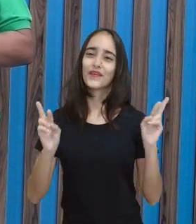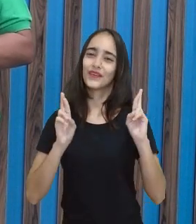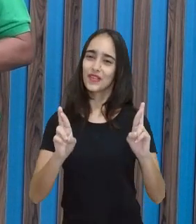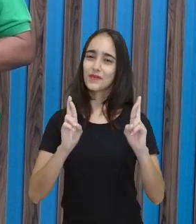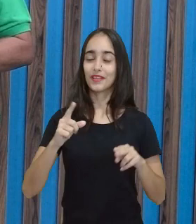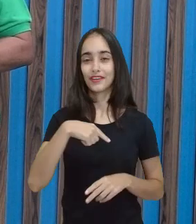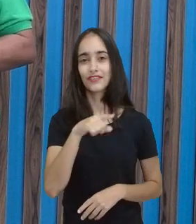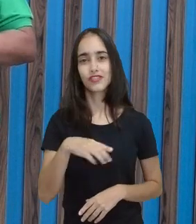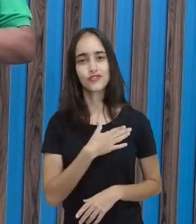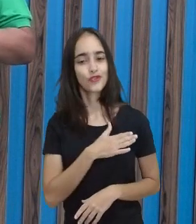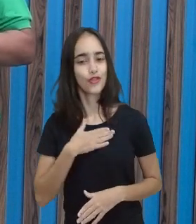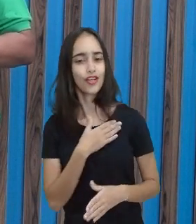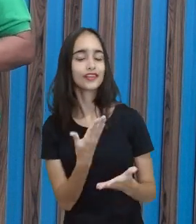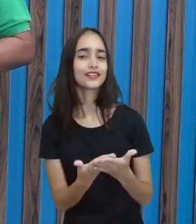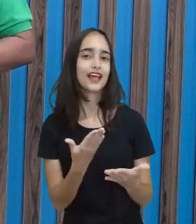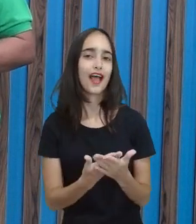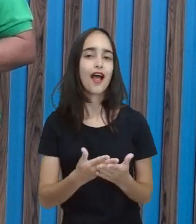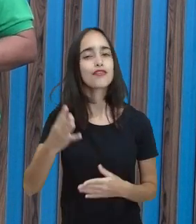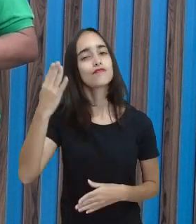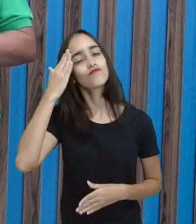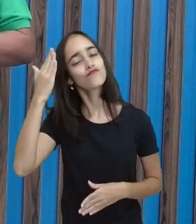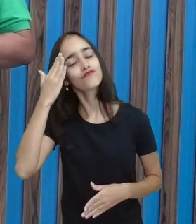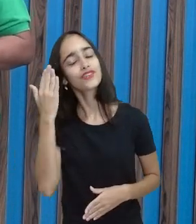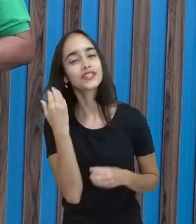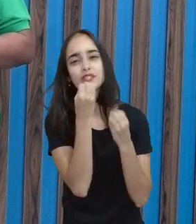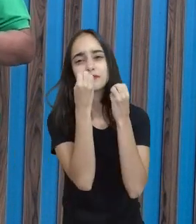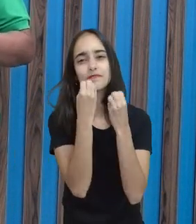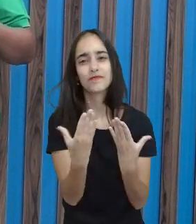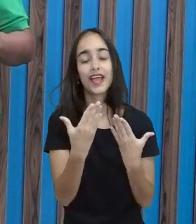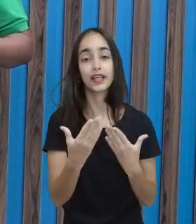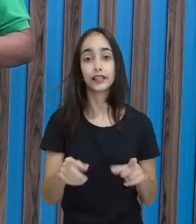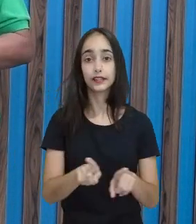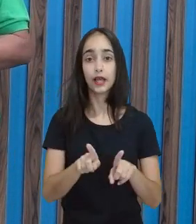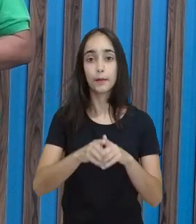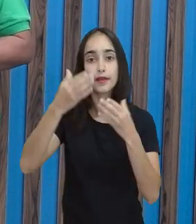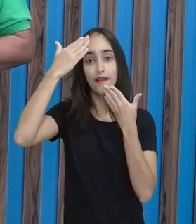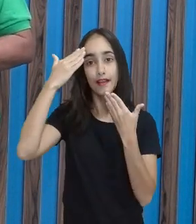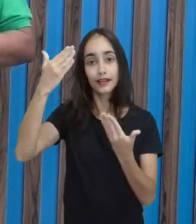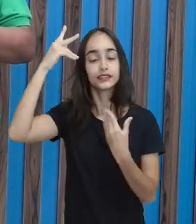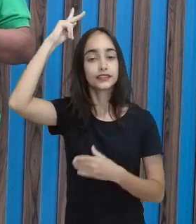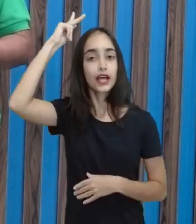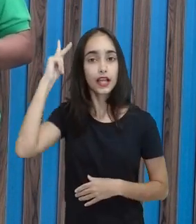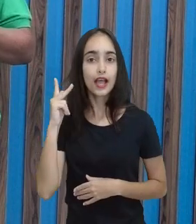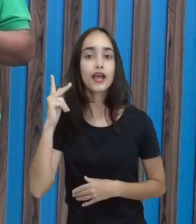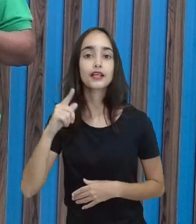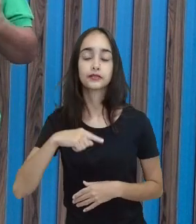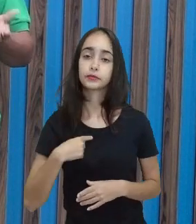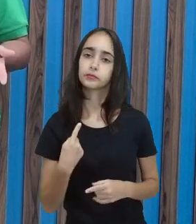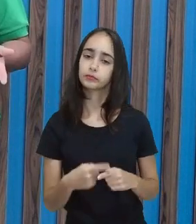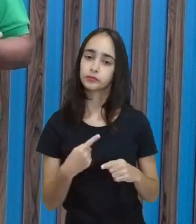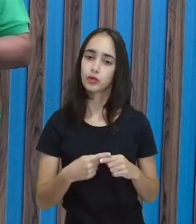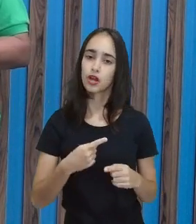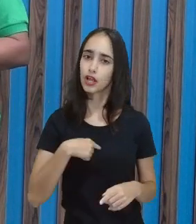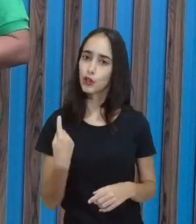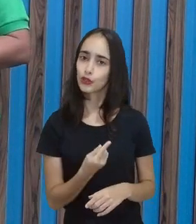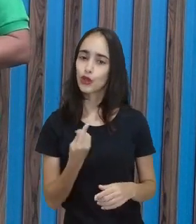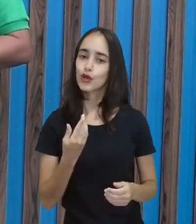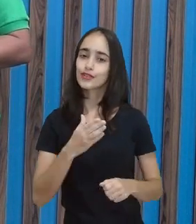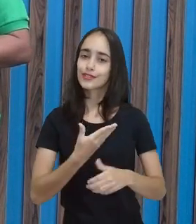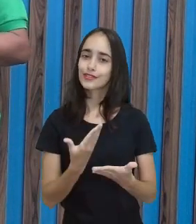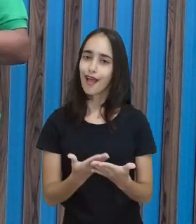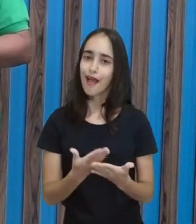gostado da aula, compreendido direitinho. Quero agradecer aqui a Karen, por ter tornado essa aula mais inclusiva, como eu já falei